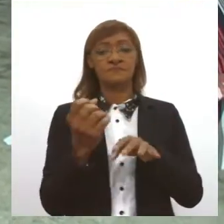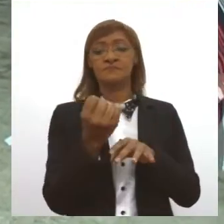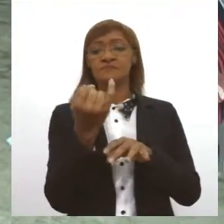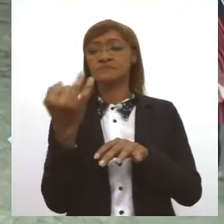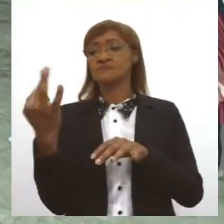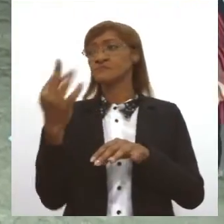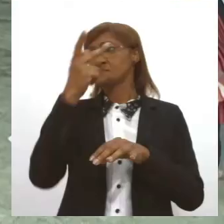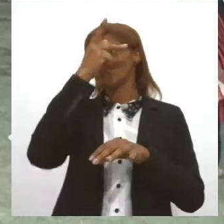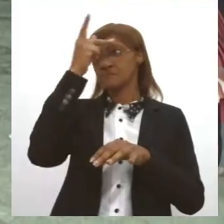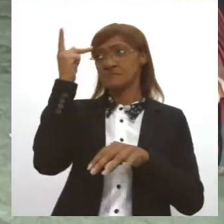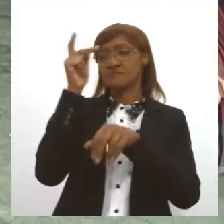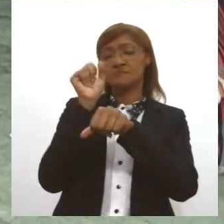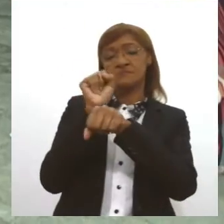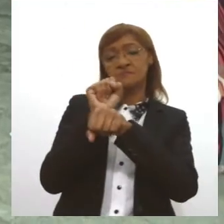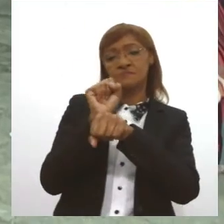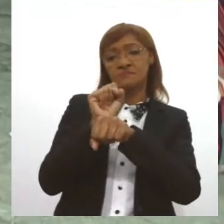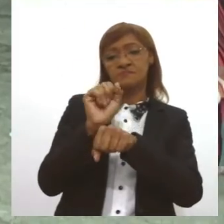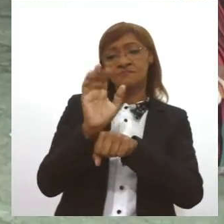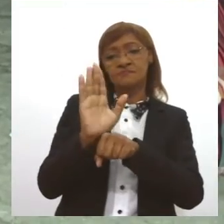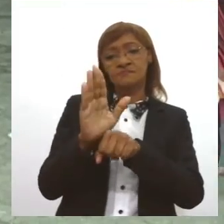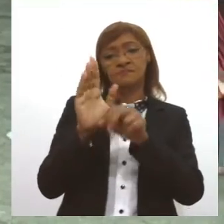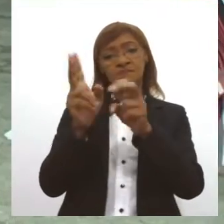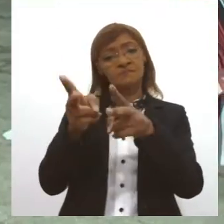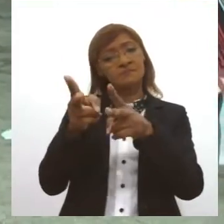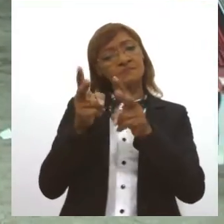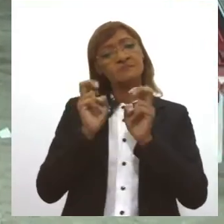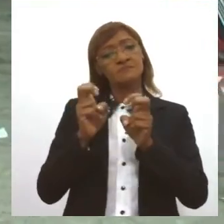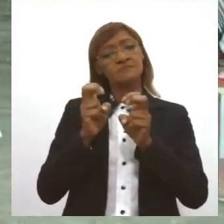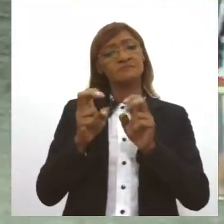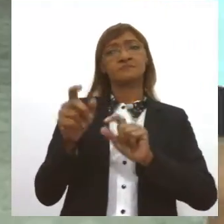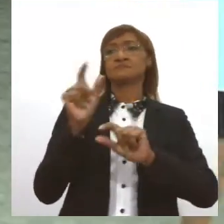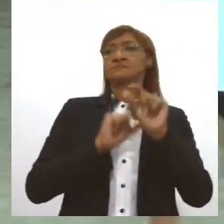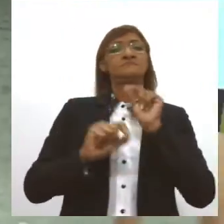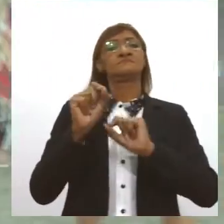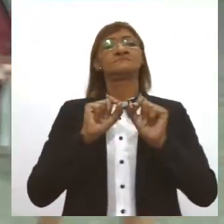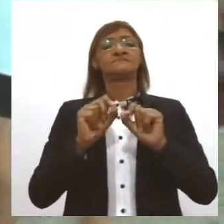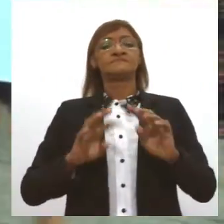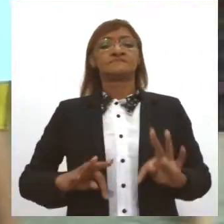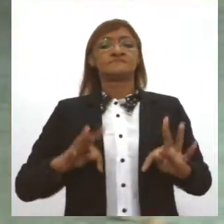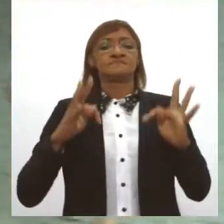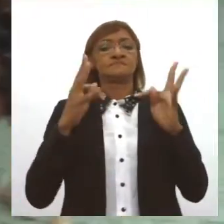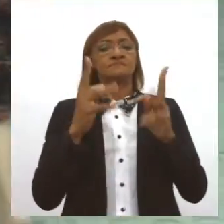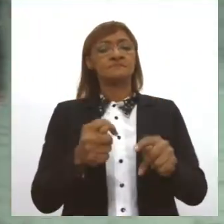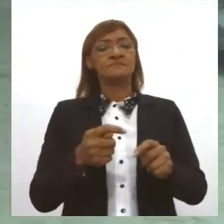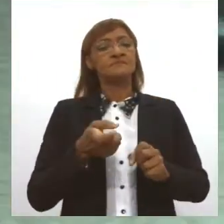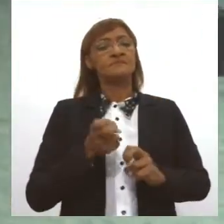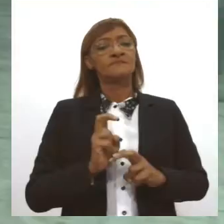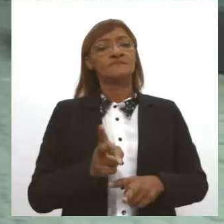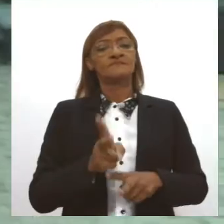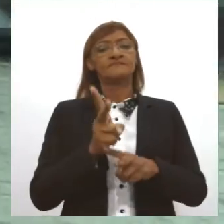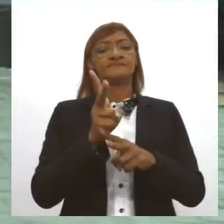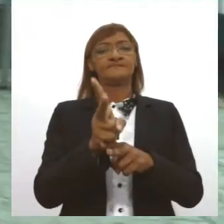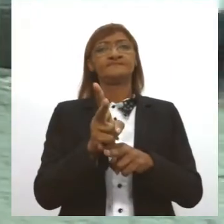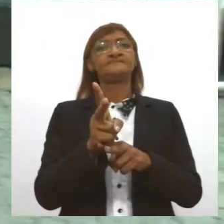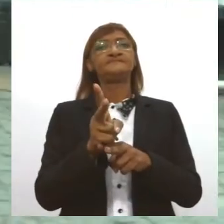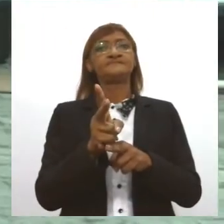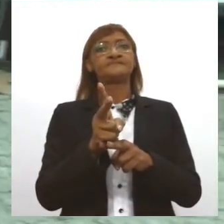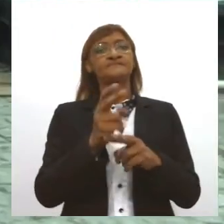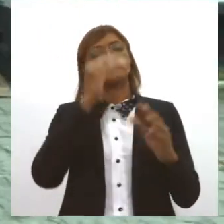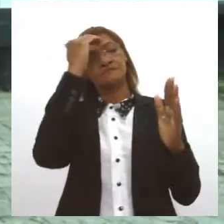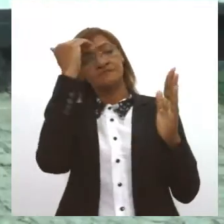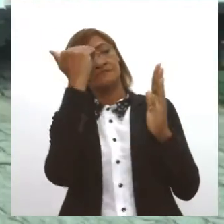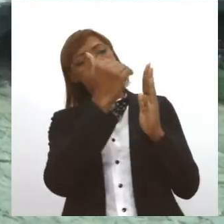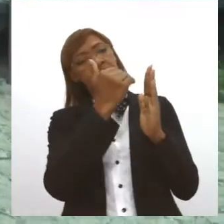esperando atendimento, dá para perceber a necessidade que todos continuem seguindo as orientações